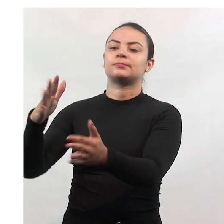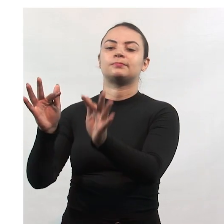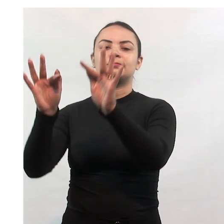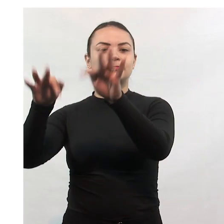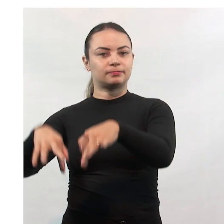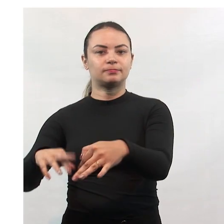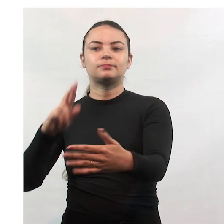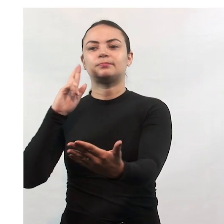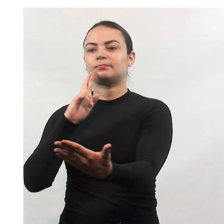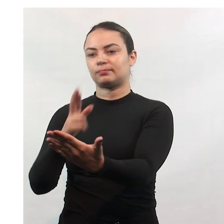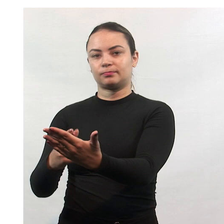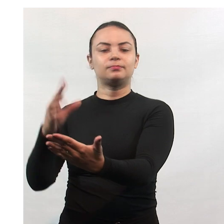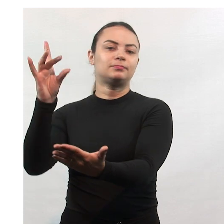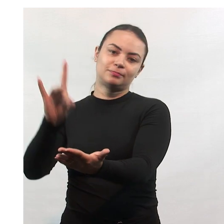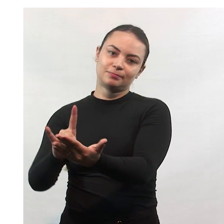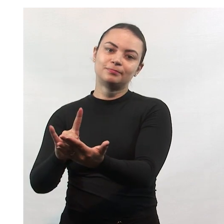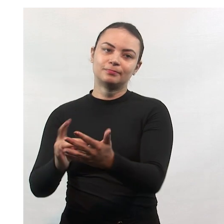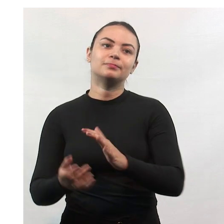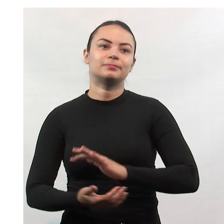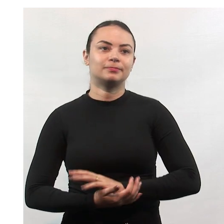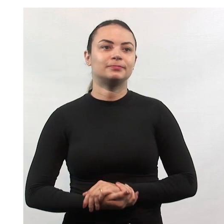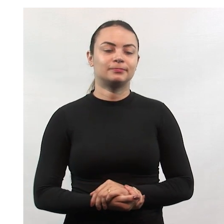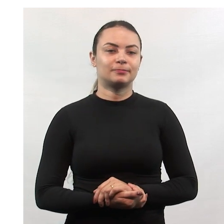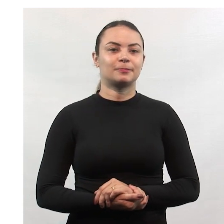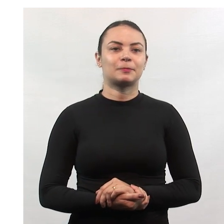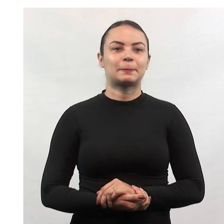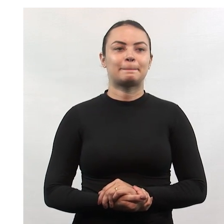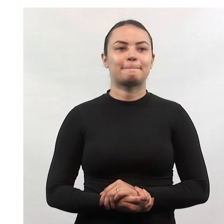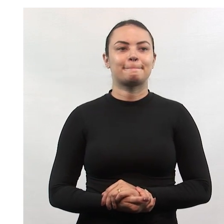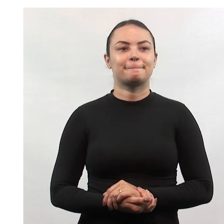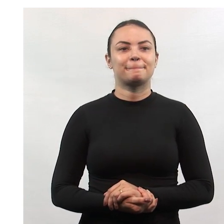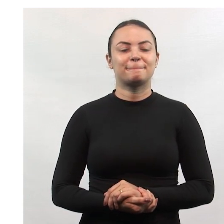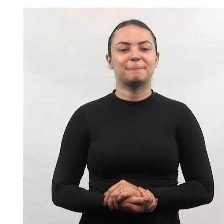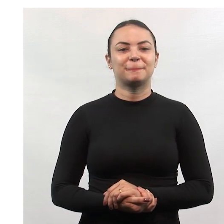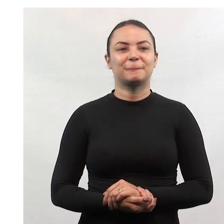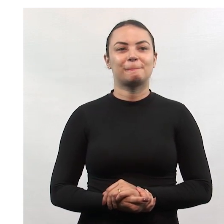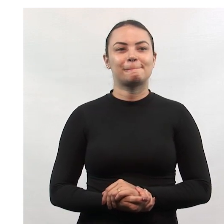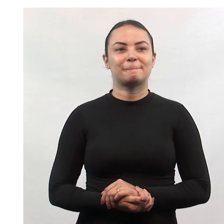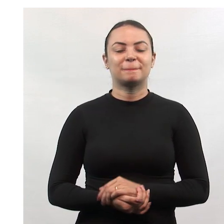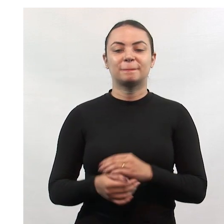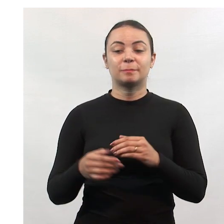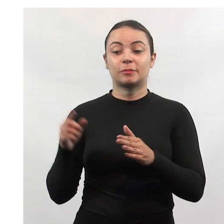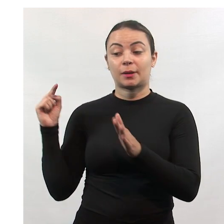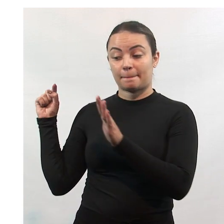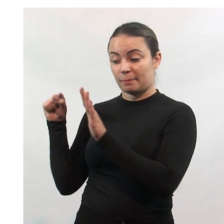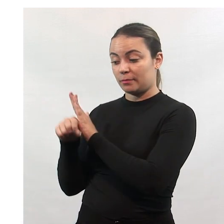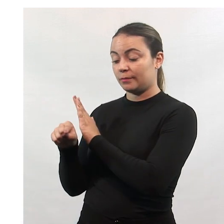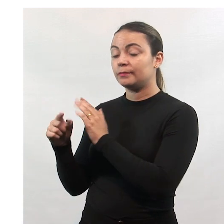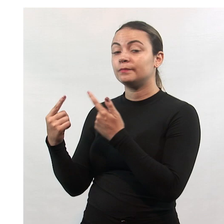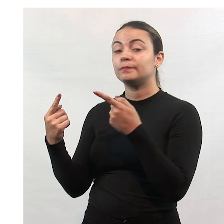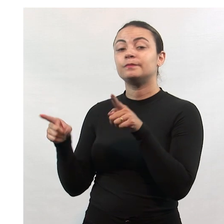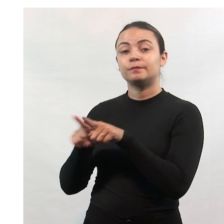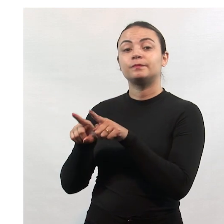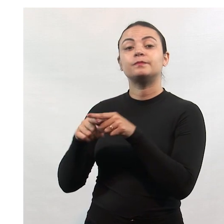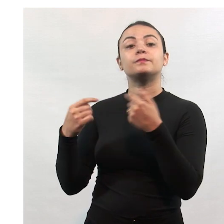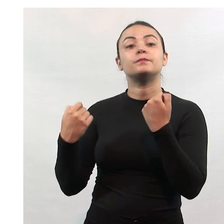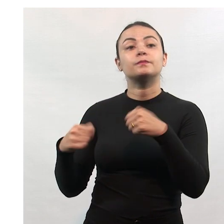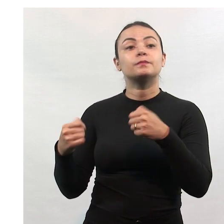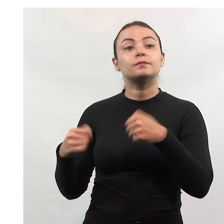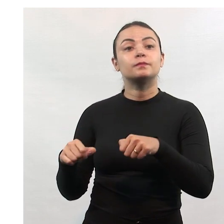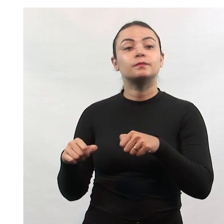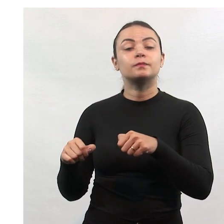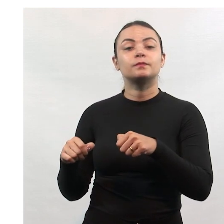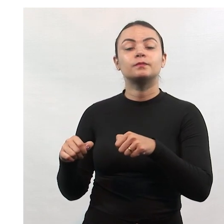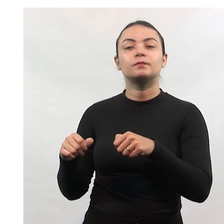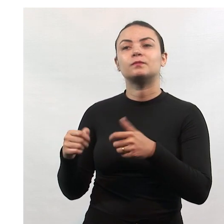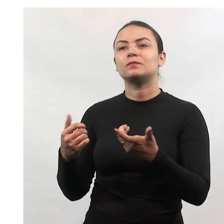Seguindo, a pergunta ela também precisa ter uma verificação de pertinência e coerência. E aí essa verificação de pertinência e coerência ela pode